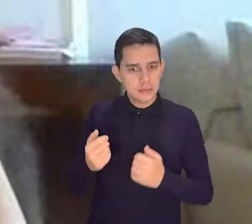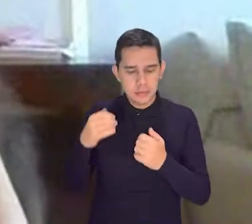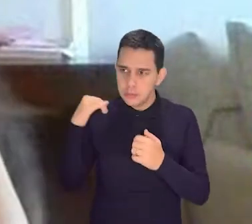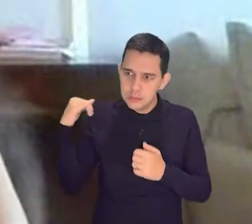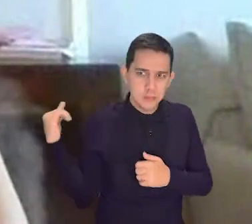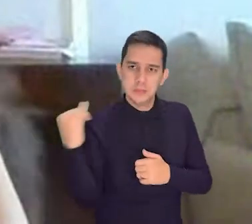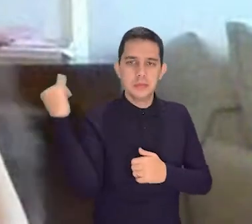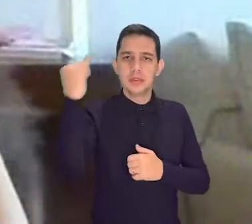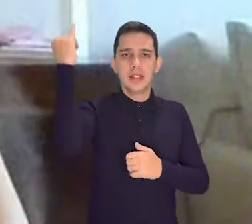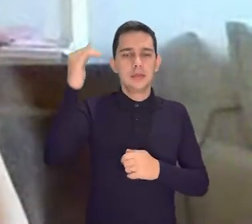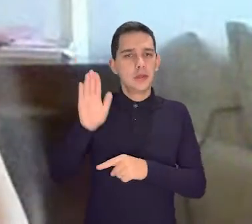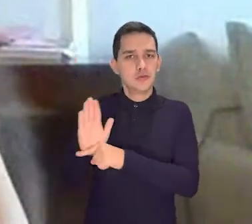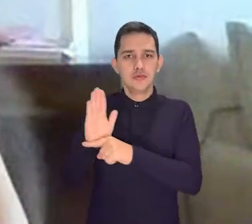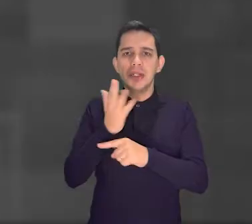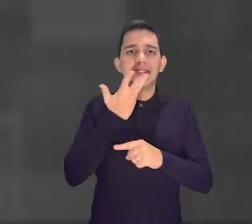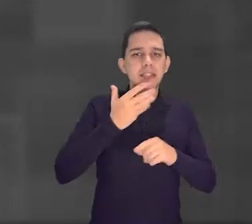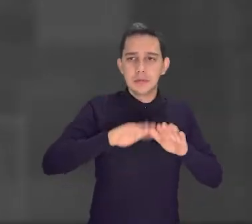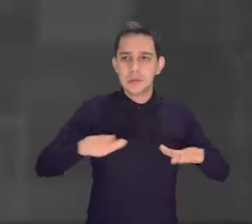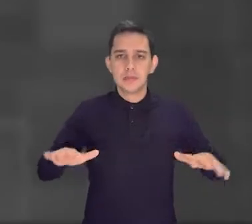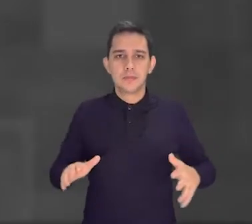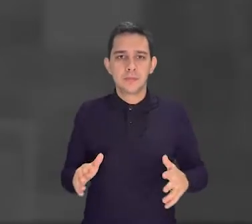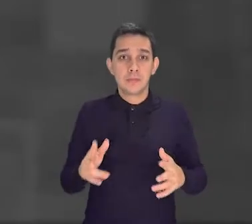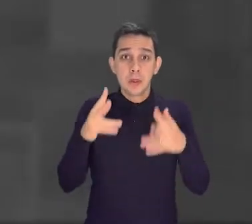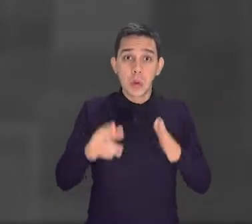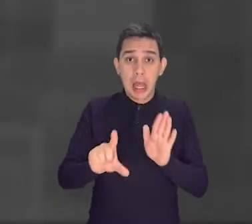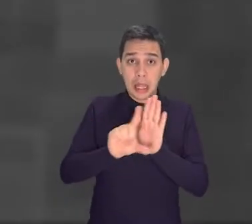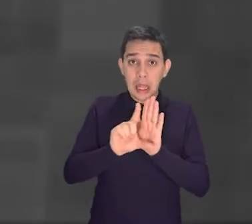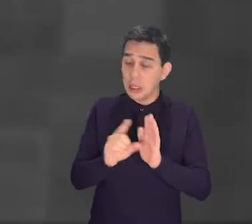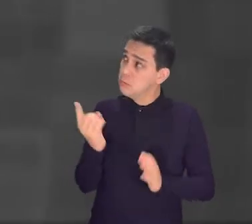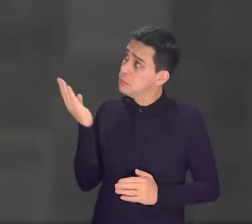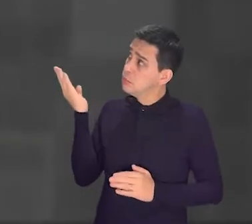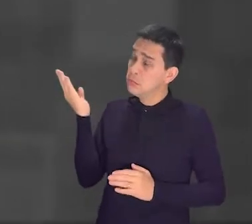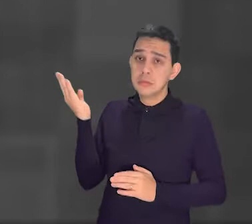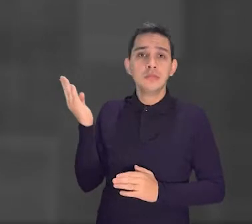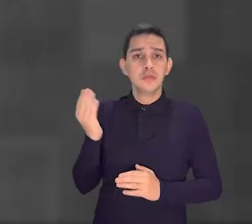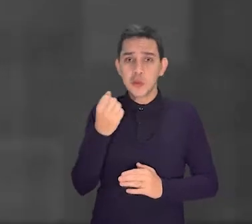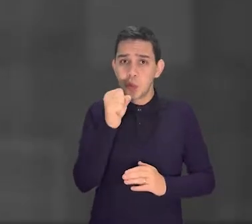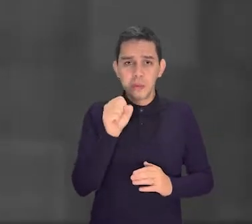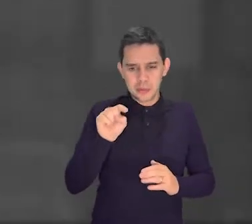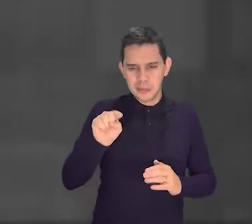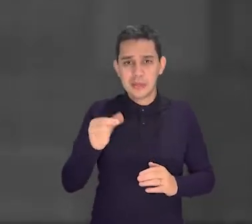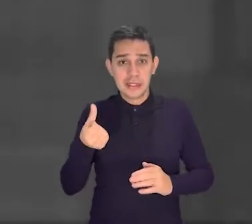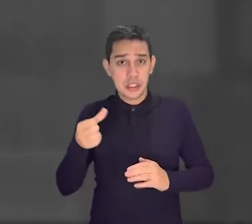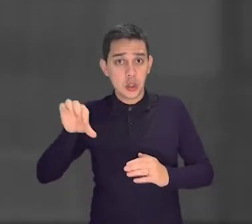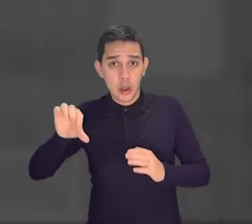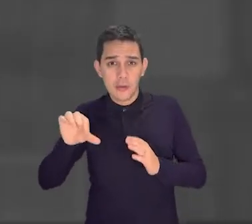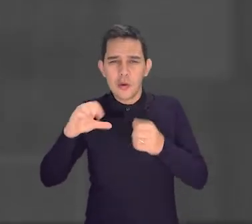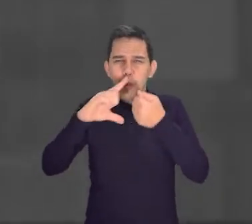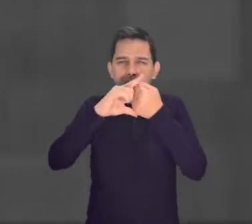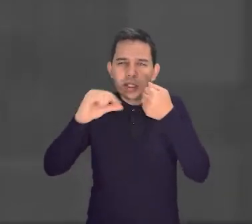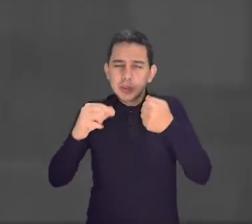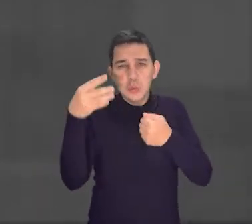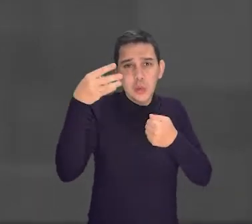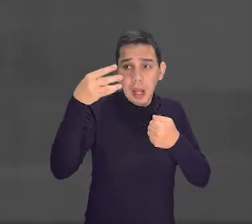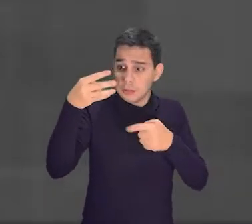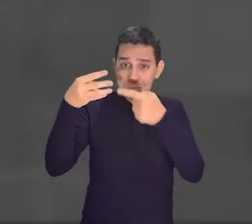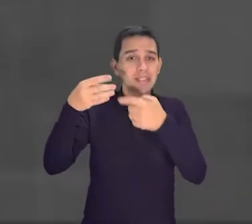juventude. Sendo que no artigo 4º da Lei 8.069, a